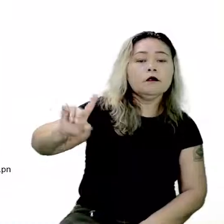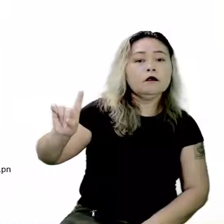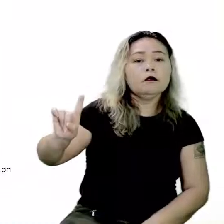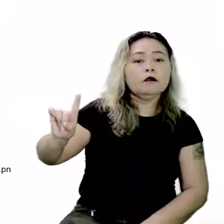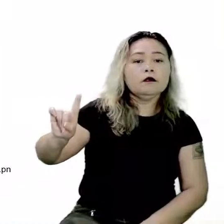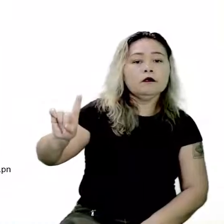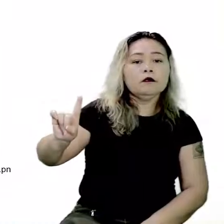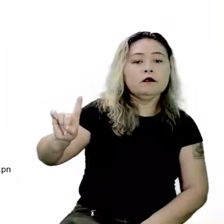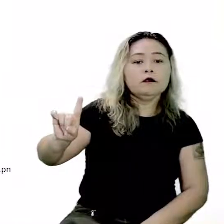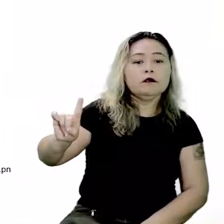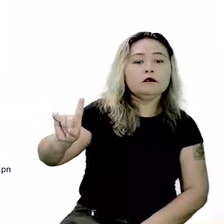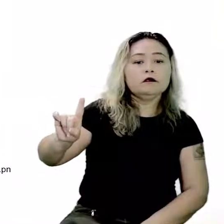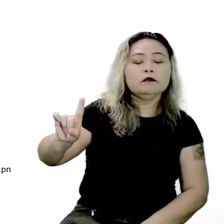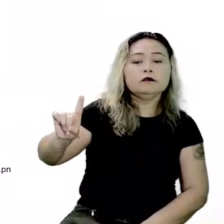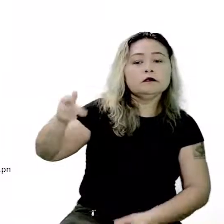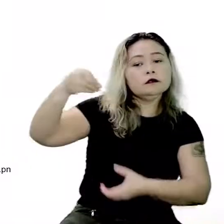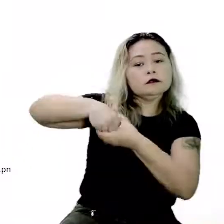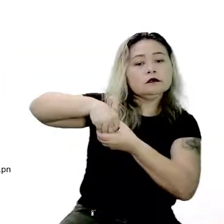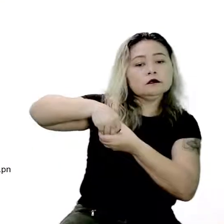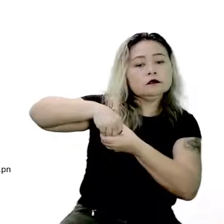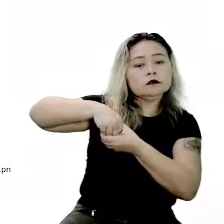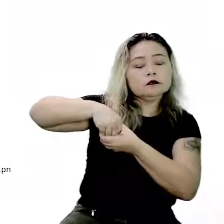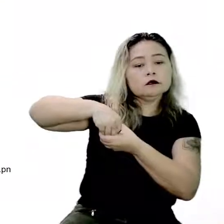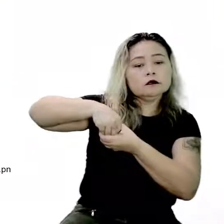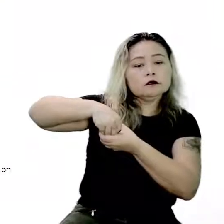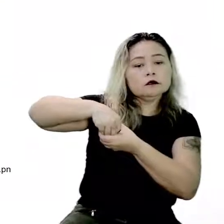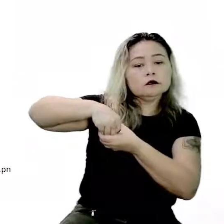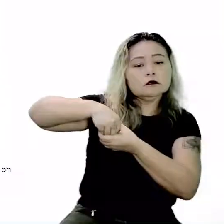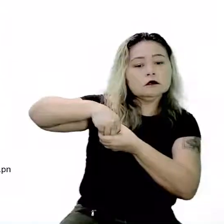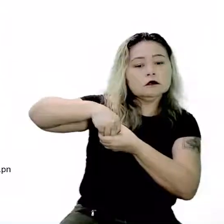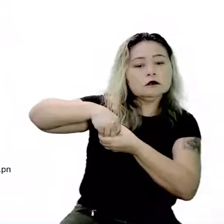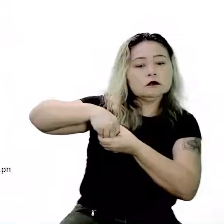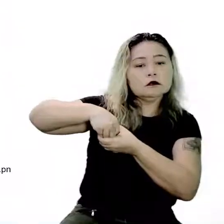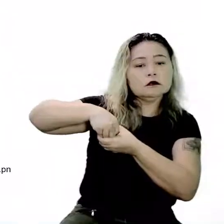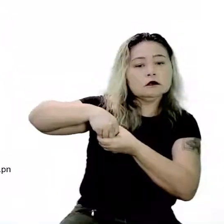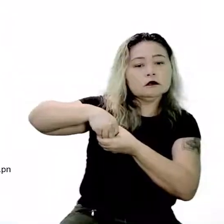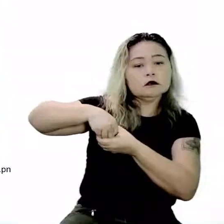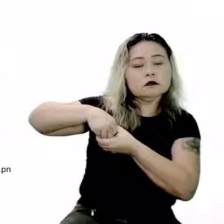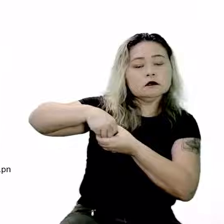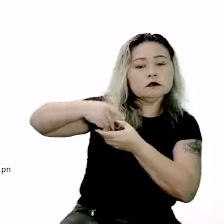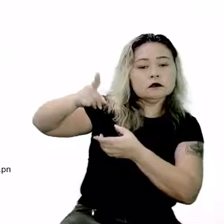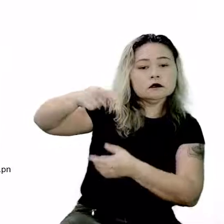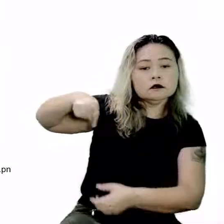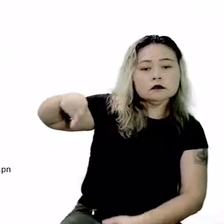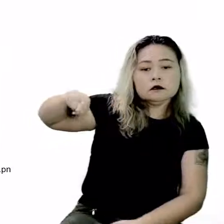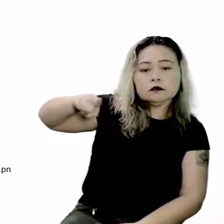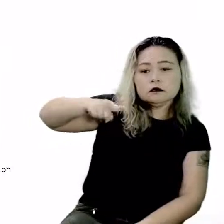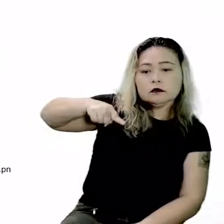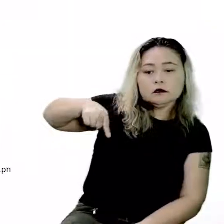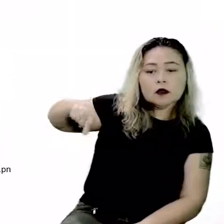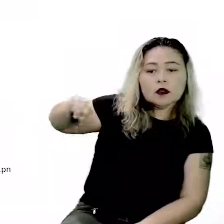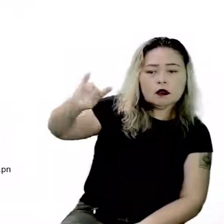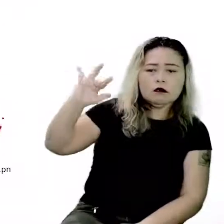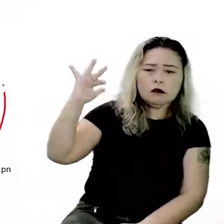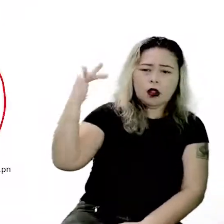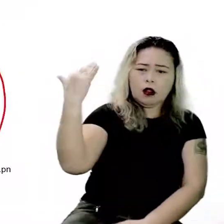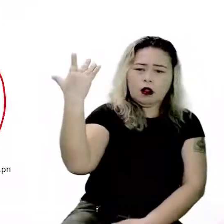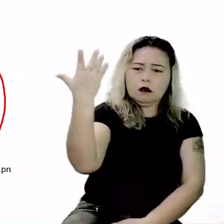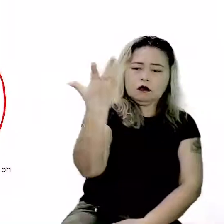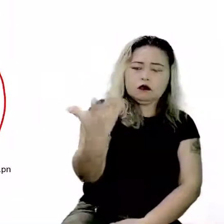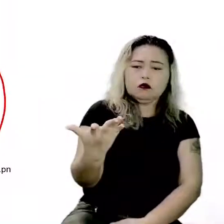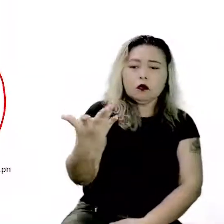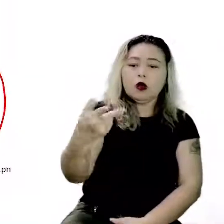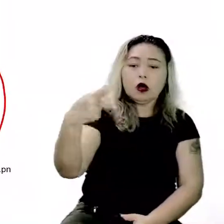né? Olha só agora, já uma fonte, olha só como é que está isso aqui, ó. Olha o tamanho da devastação em